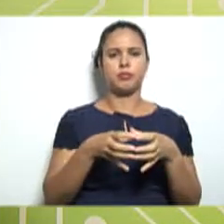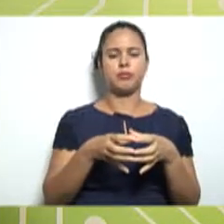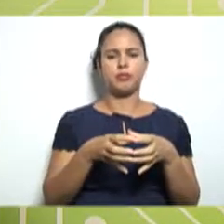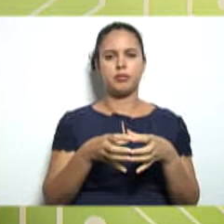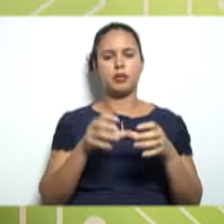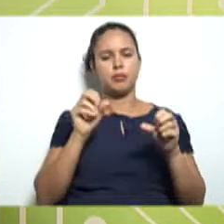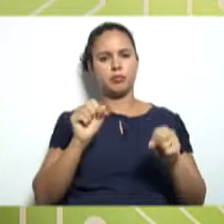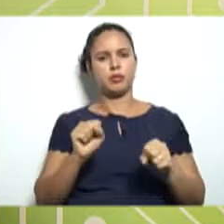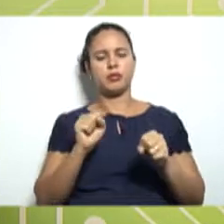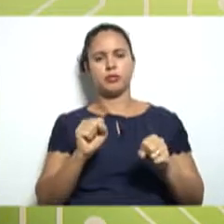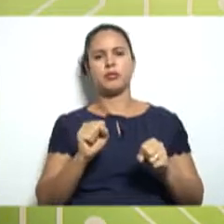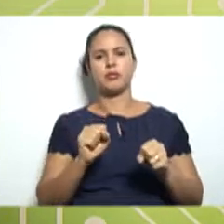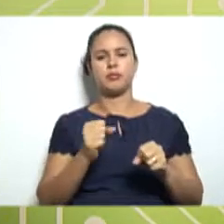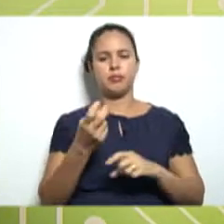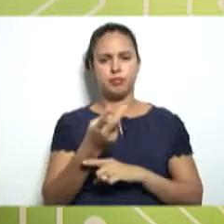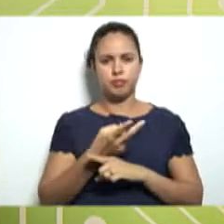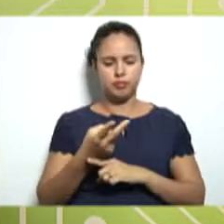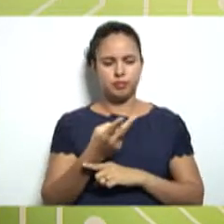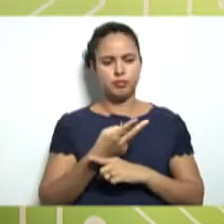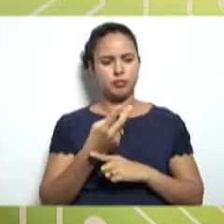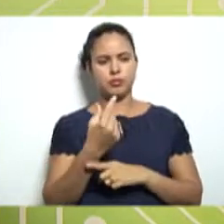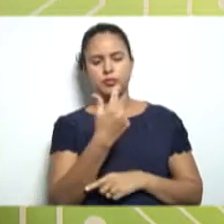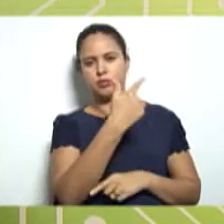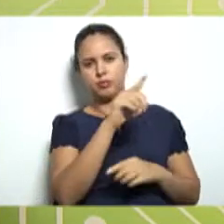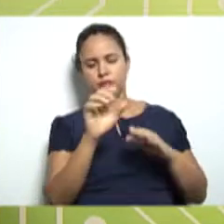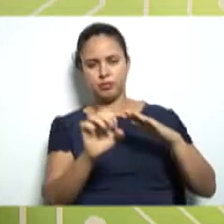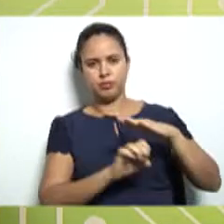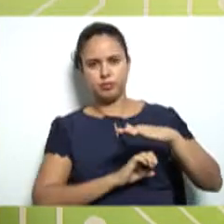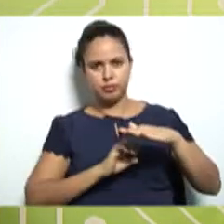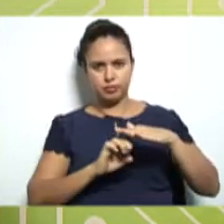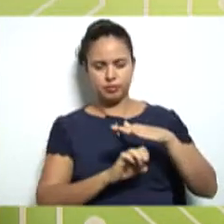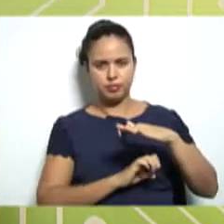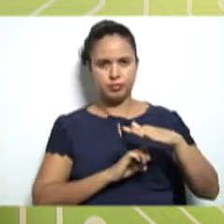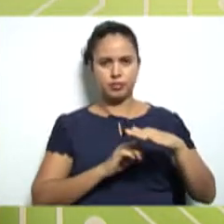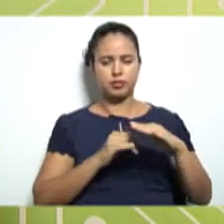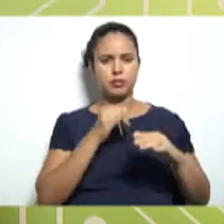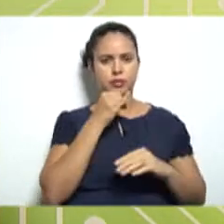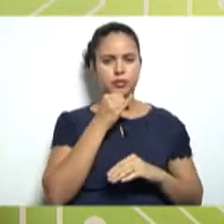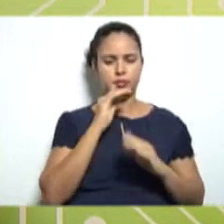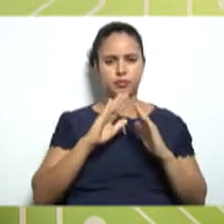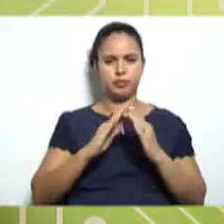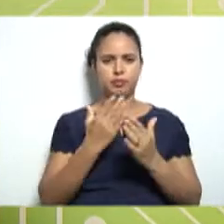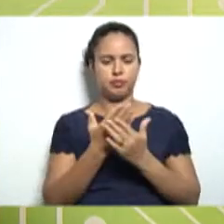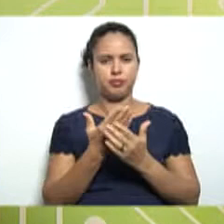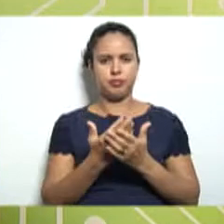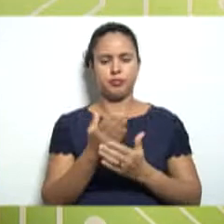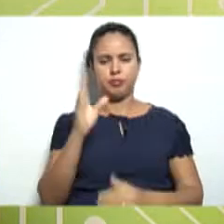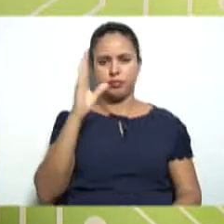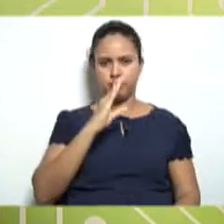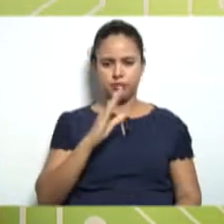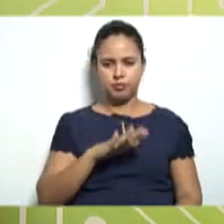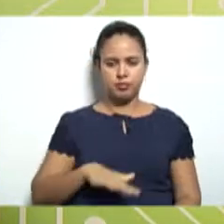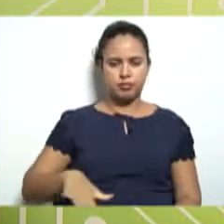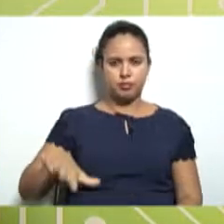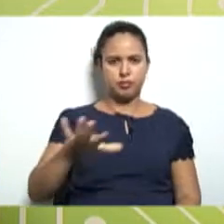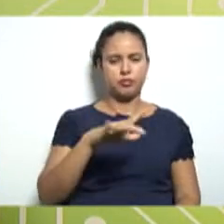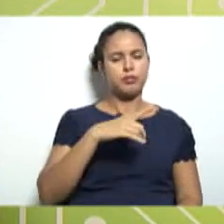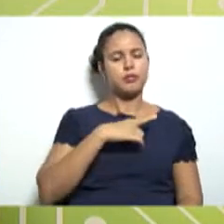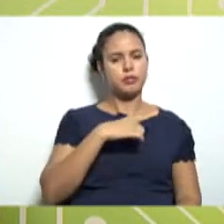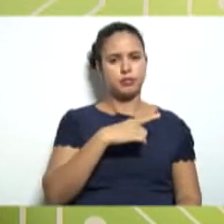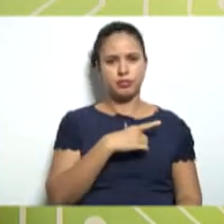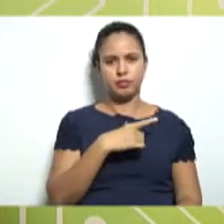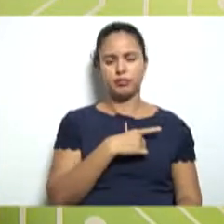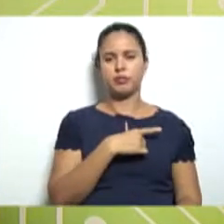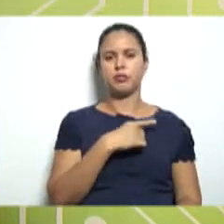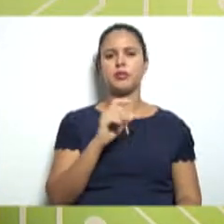podem tentar ser contratados por outras empresas. A gente tem, por exemplo, nas escolas do Brasil, está tendo um grande processo de terceirização do serviço de